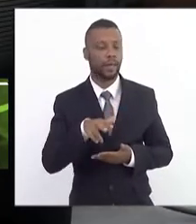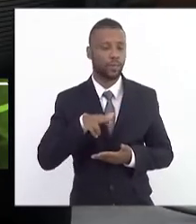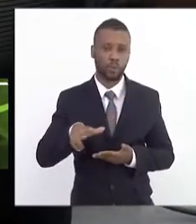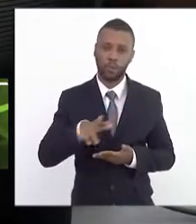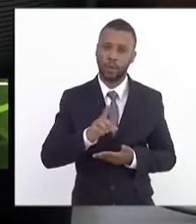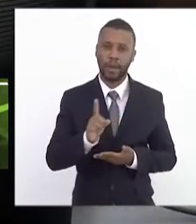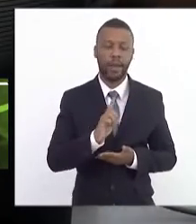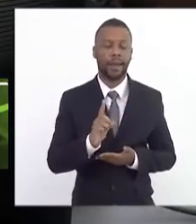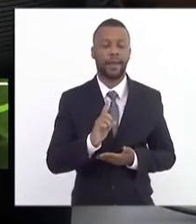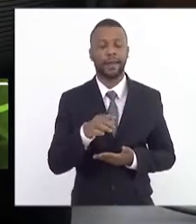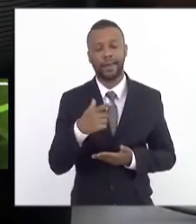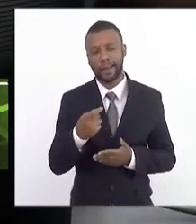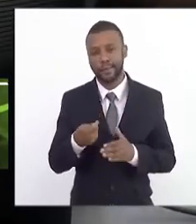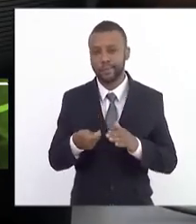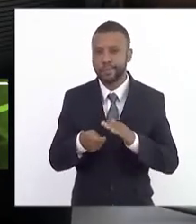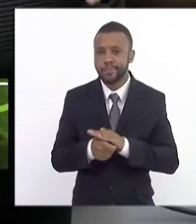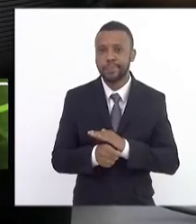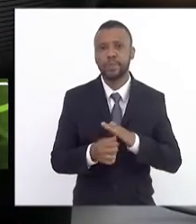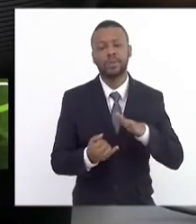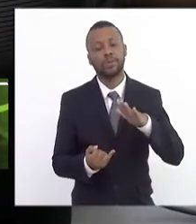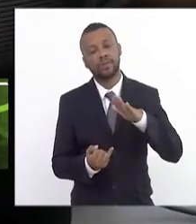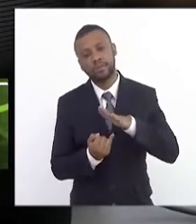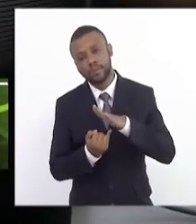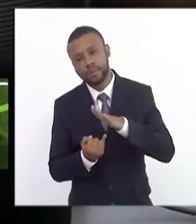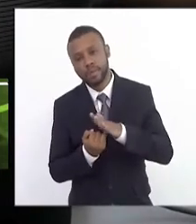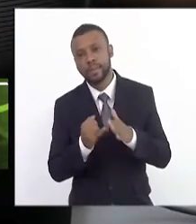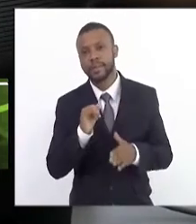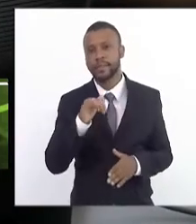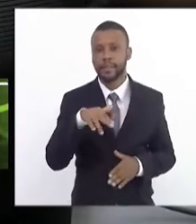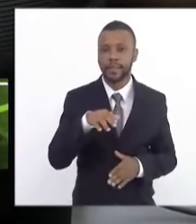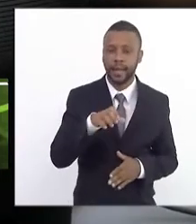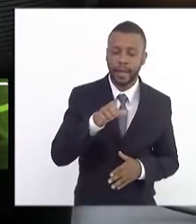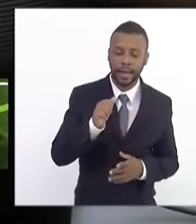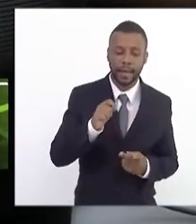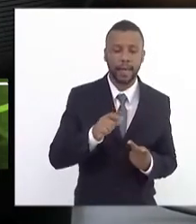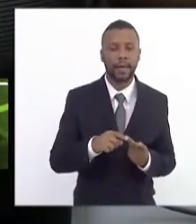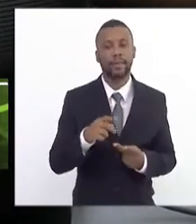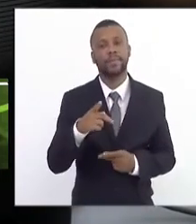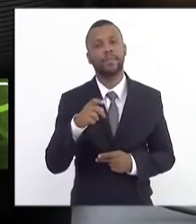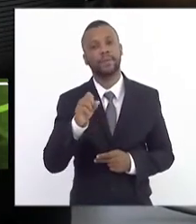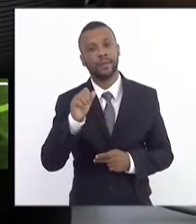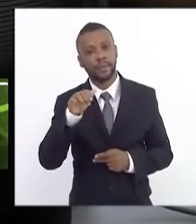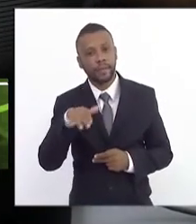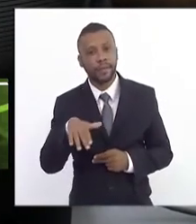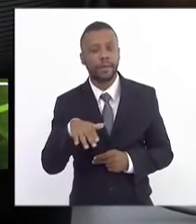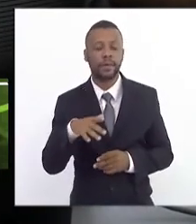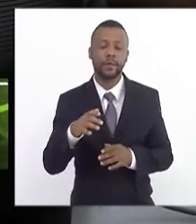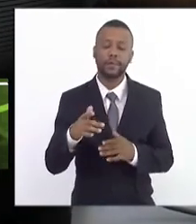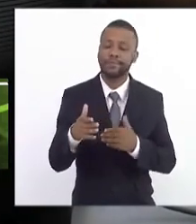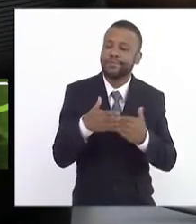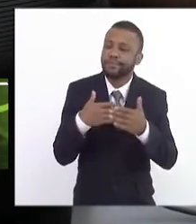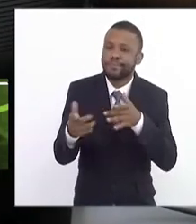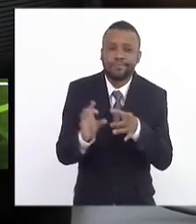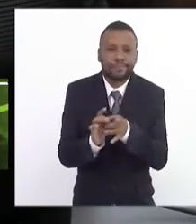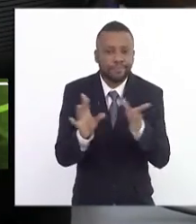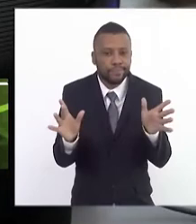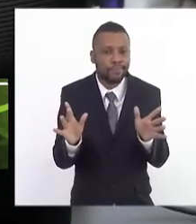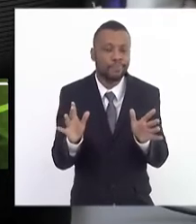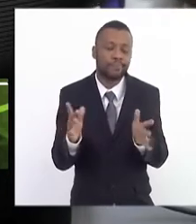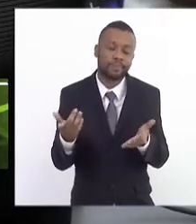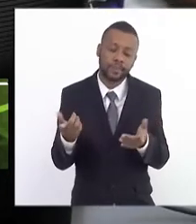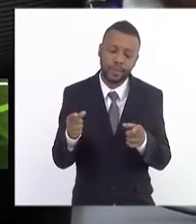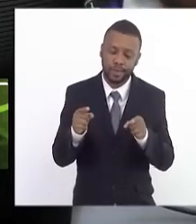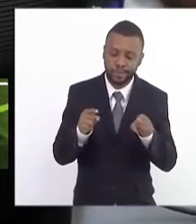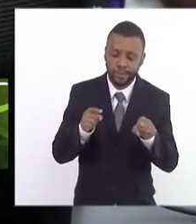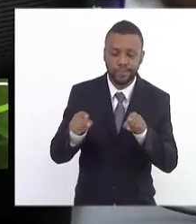colocava no INEA, no PSAN, enfim, onde que quisesse, e o PSAN e o INEA,